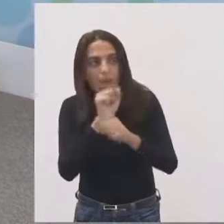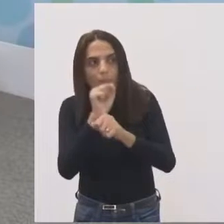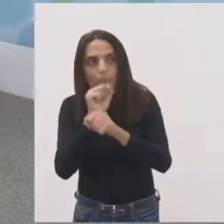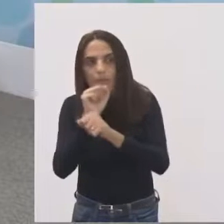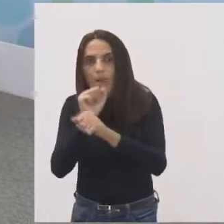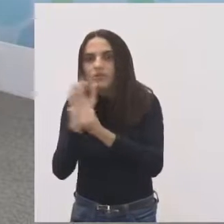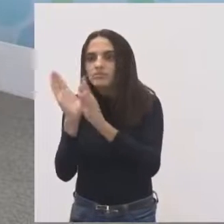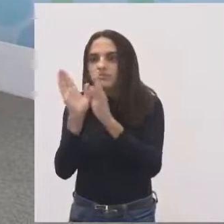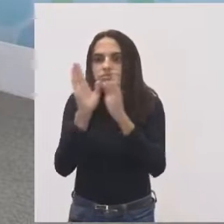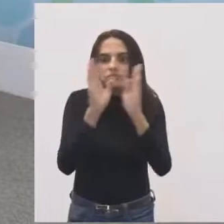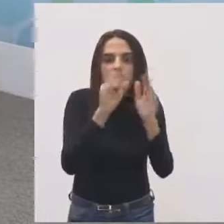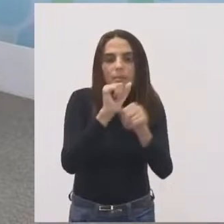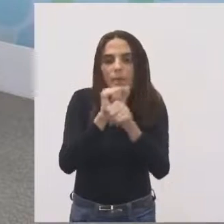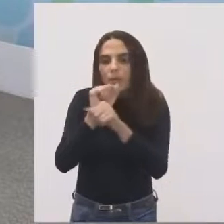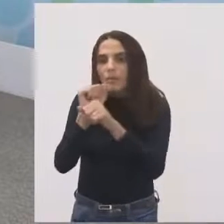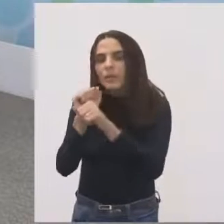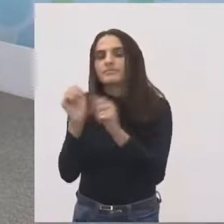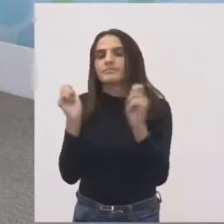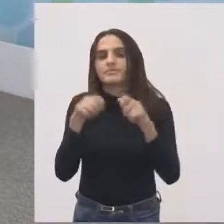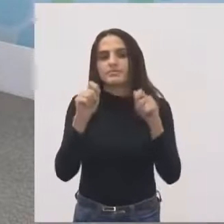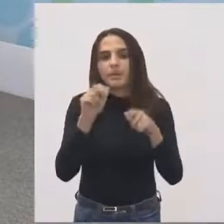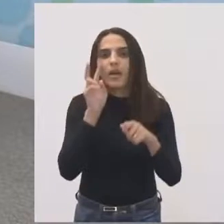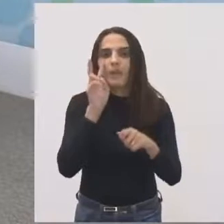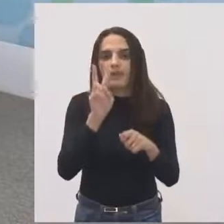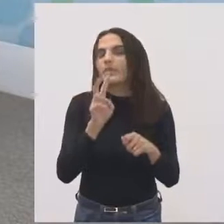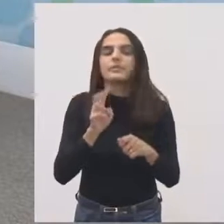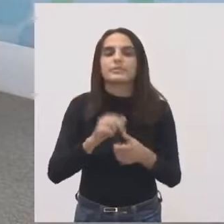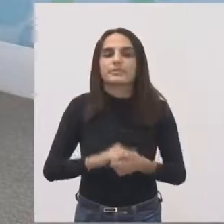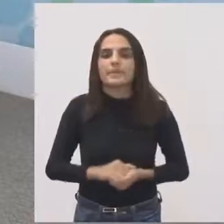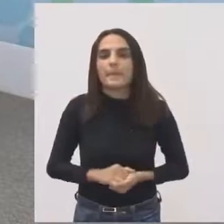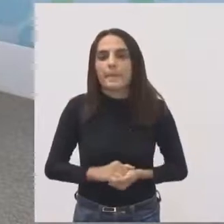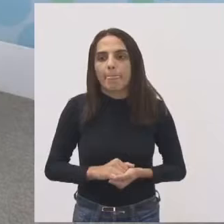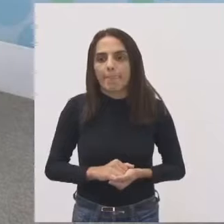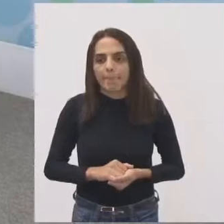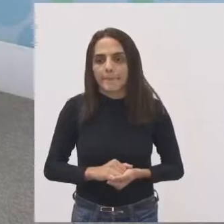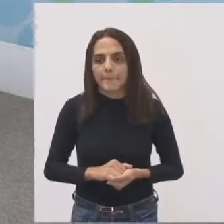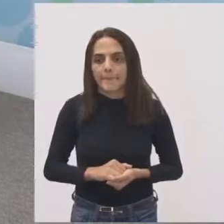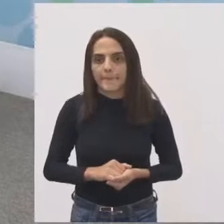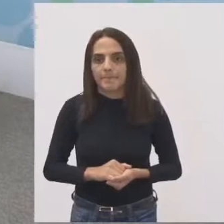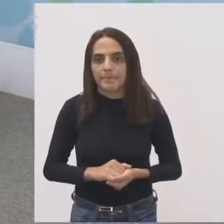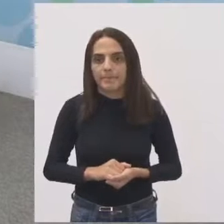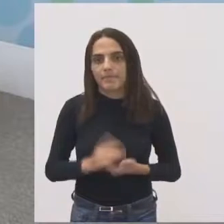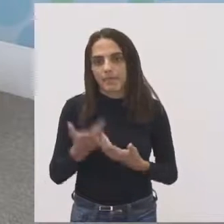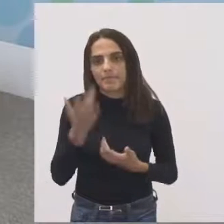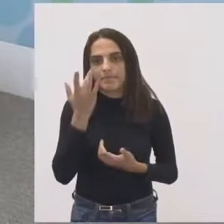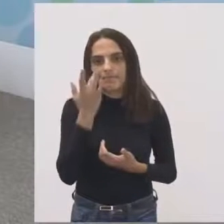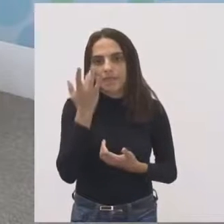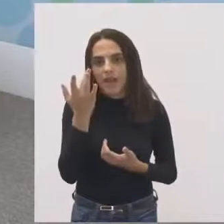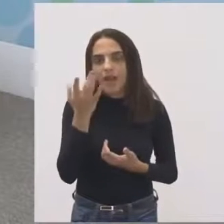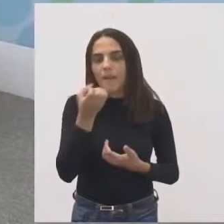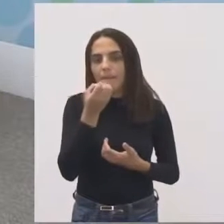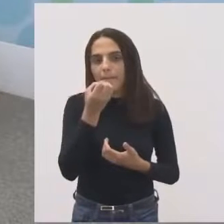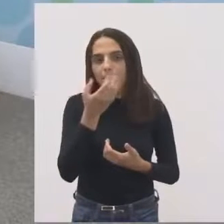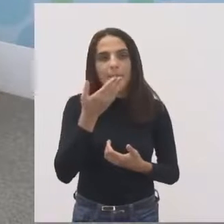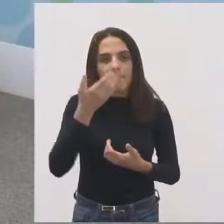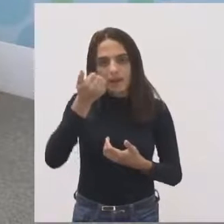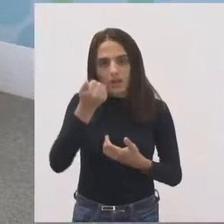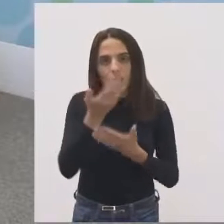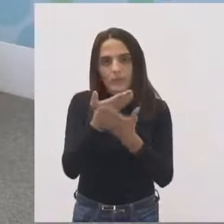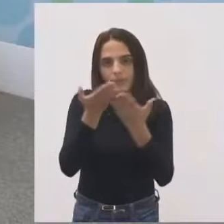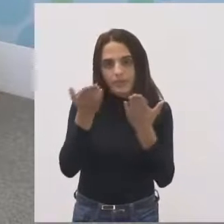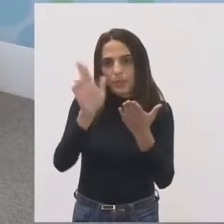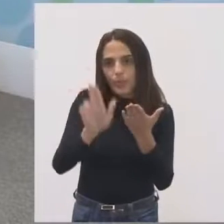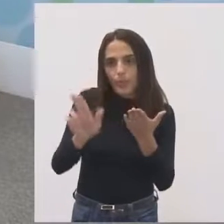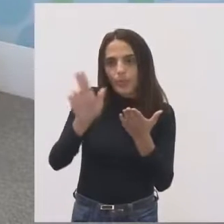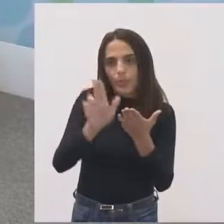tela específica que o Felipe tá falando. E aí vocês vão fazendo ponto a ponto, tá? Para que façam da melhor forma e a gente consiga aí